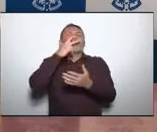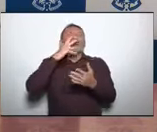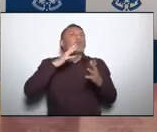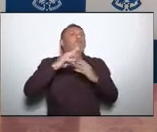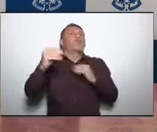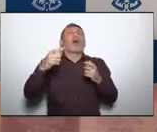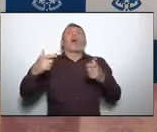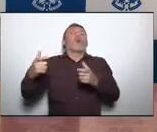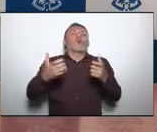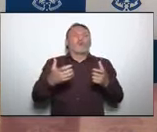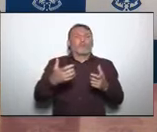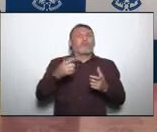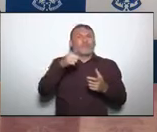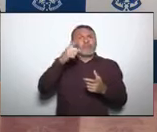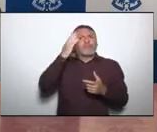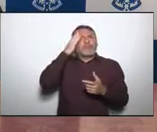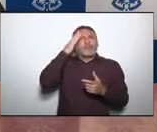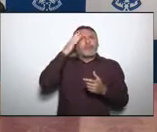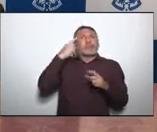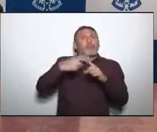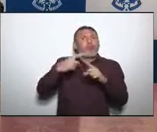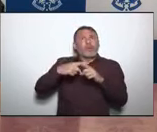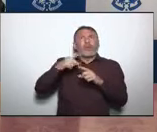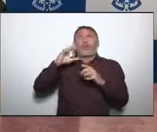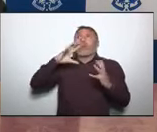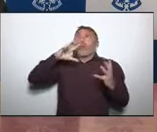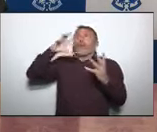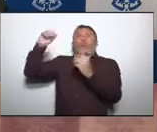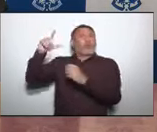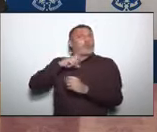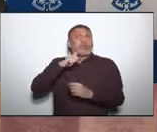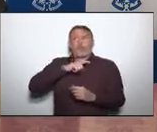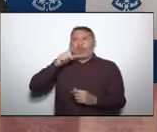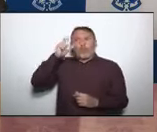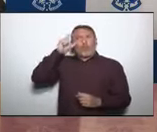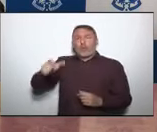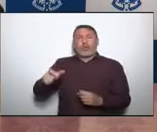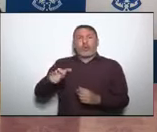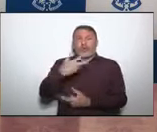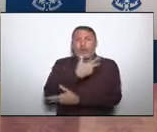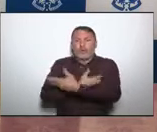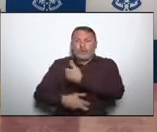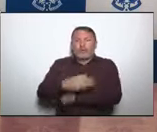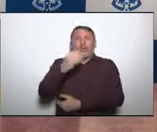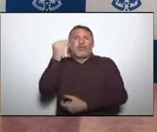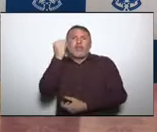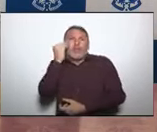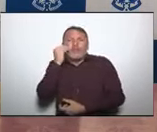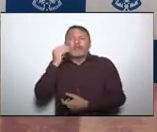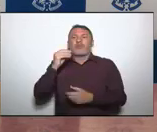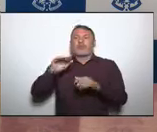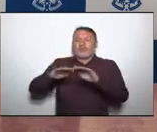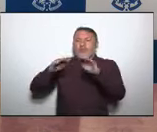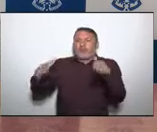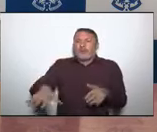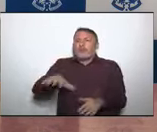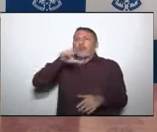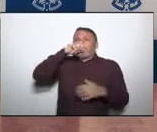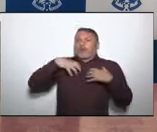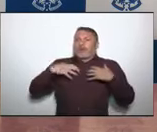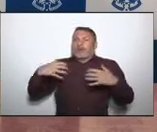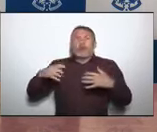como está a disputa por testes, veja como está a disputa por respiradores. Os equipamentos que são